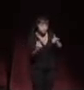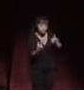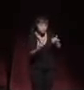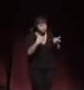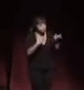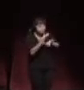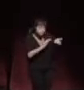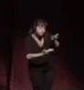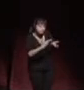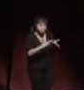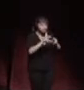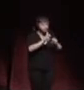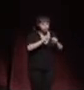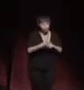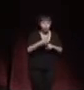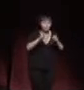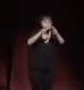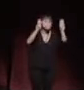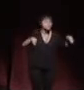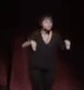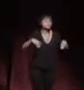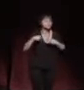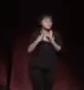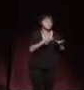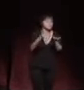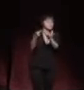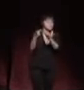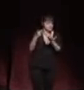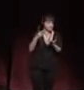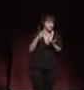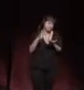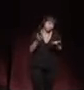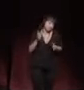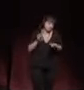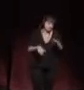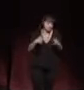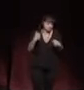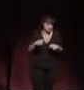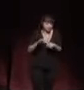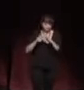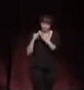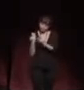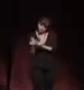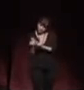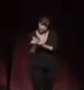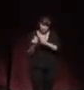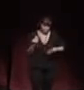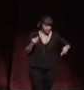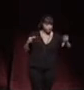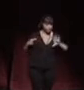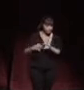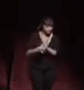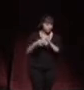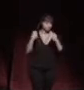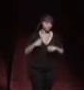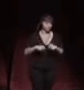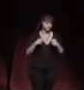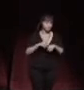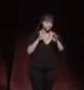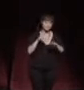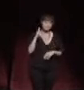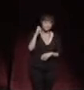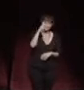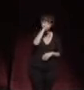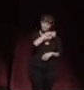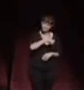em visitas guiadas para o museu. A sua intenção é que seja uma visita de pais e filhos e dele trabalhar muito para que o pai se conecte com a